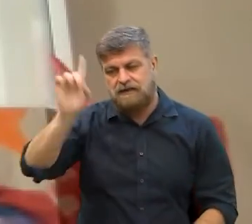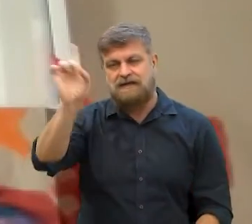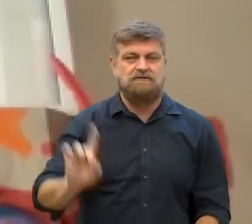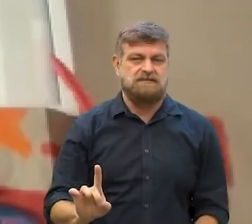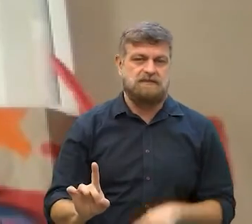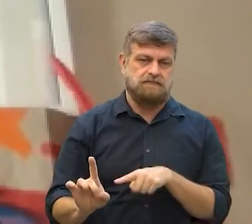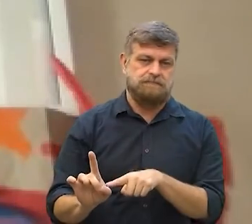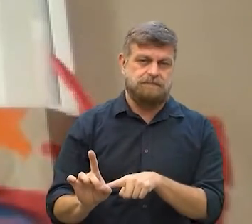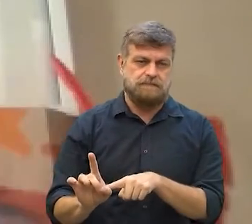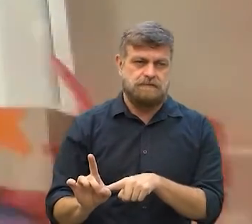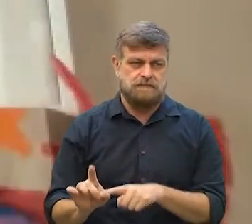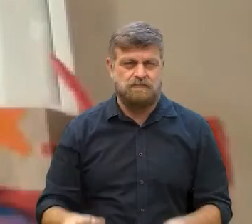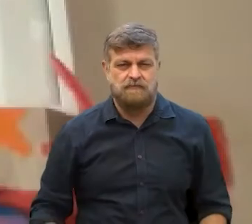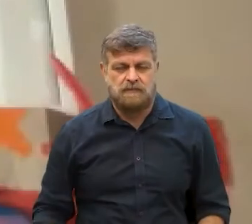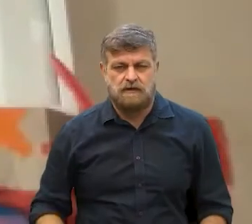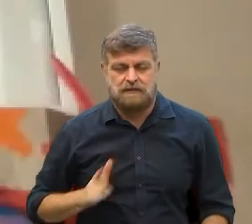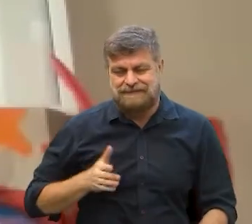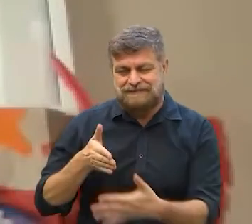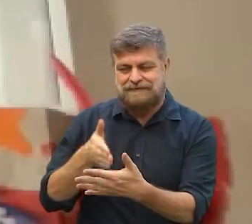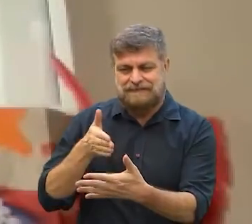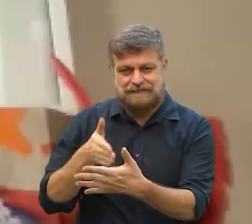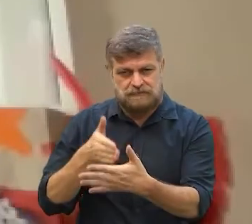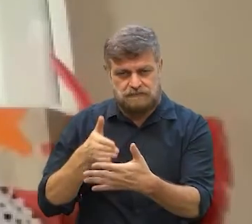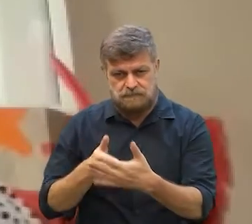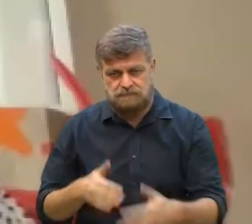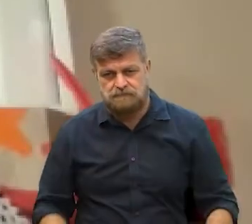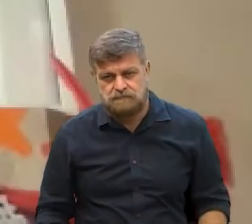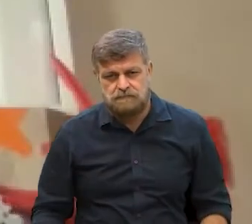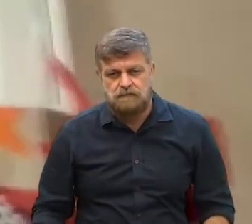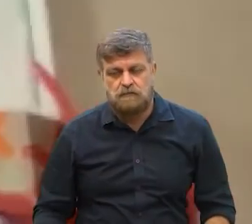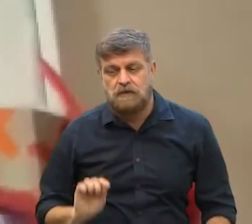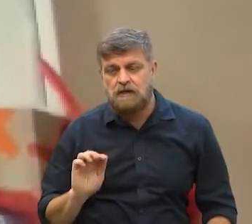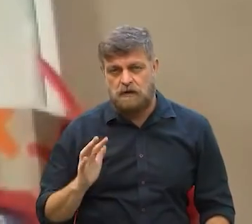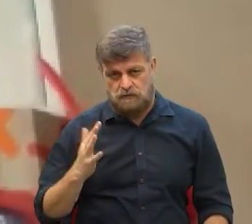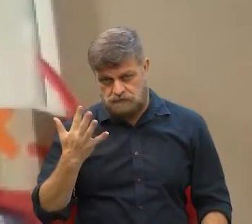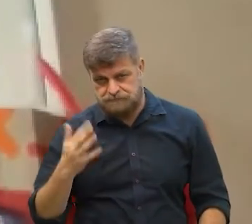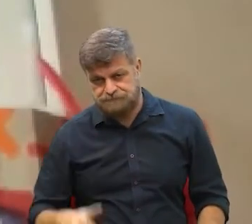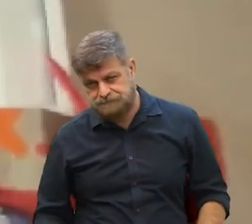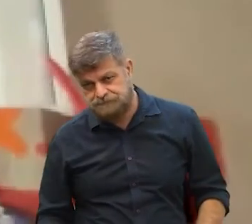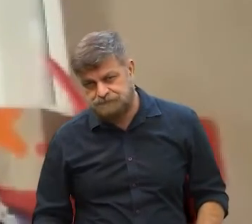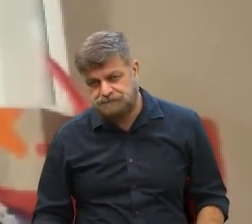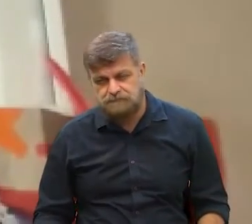deficiência que a gente tem pela frente. Então,